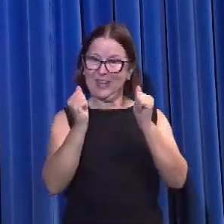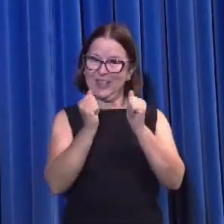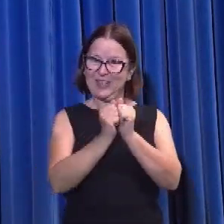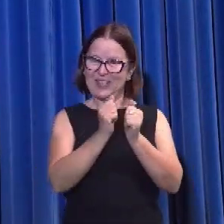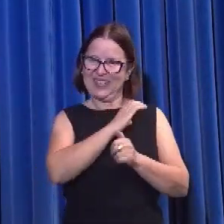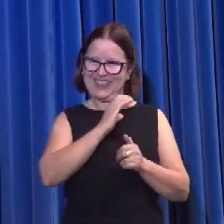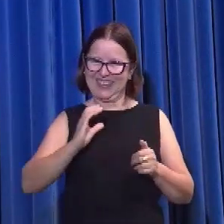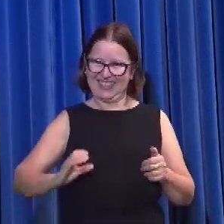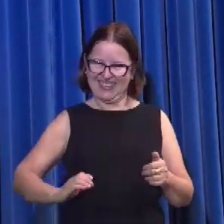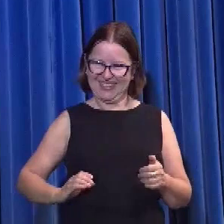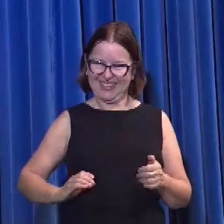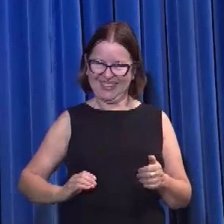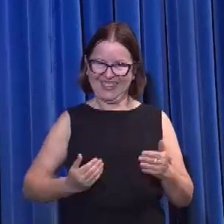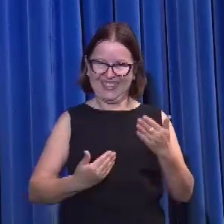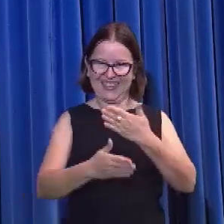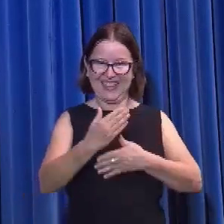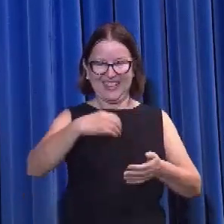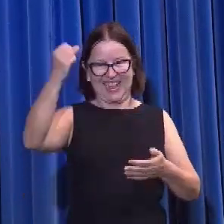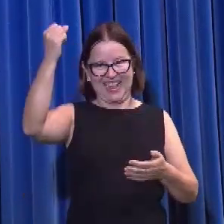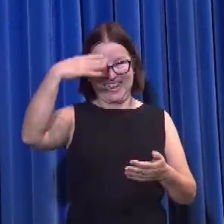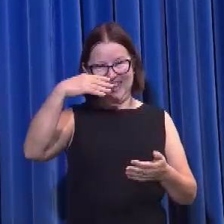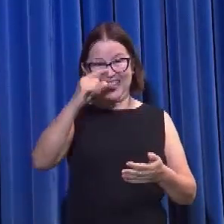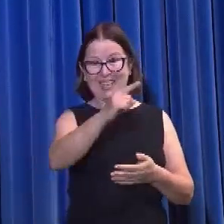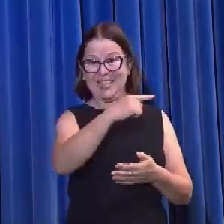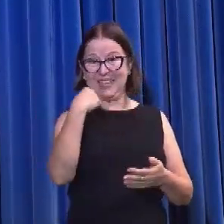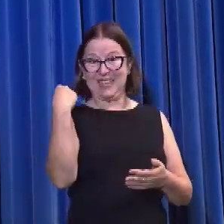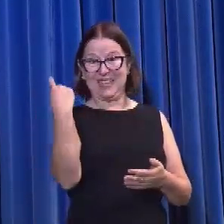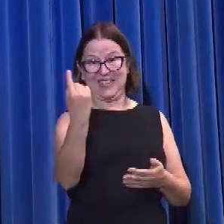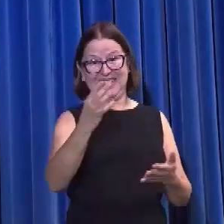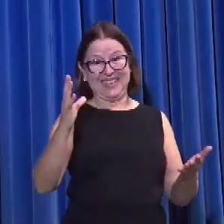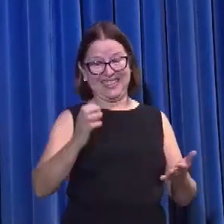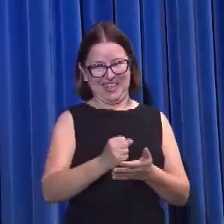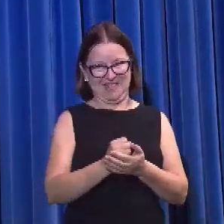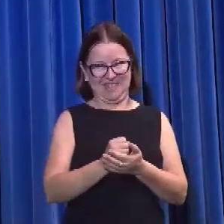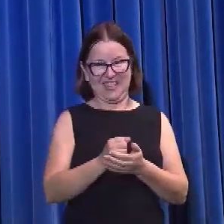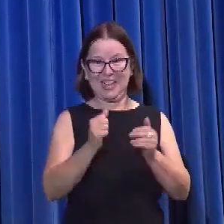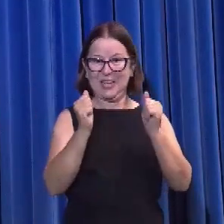E juntamente com Ele, nos ressuscitou.